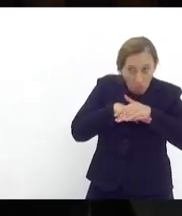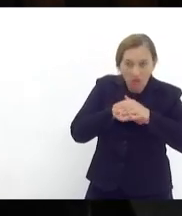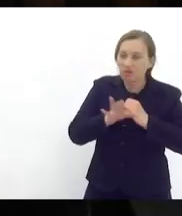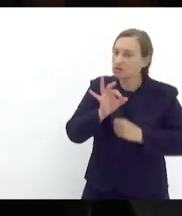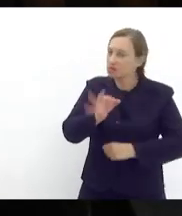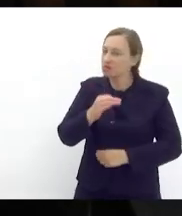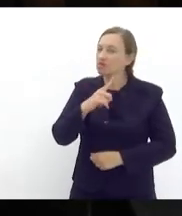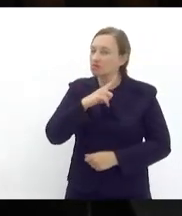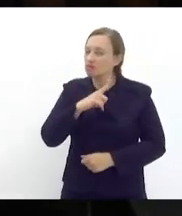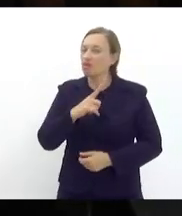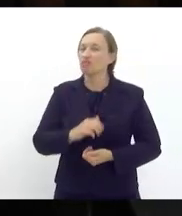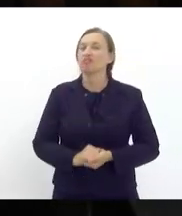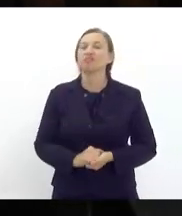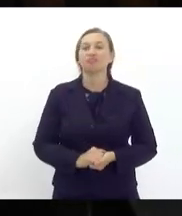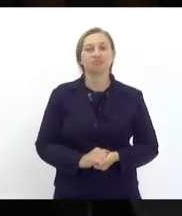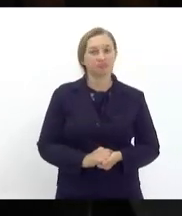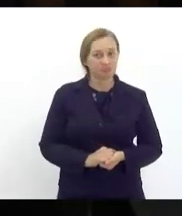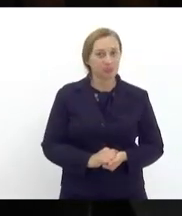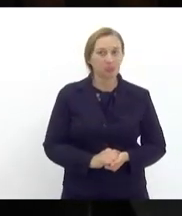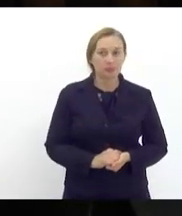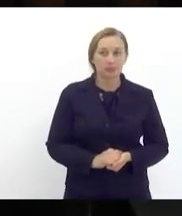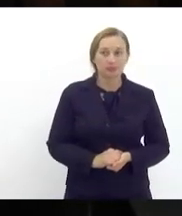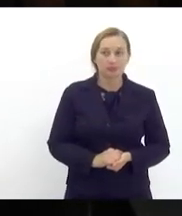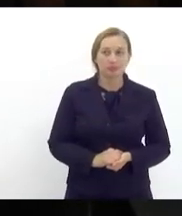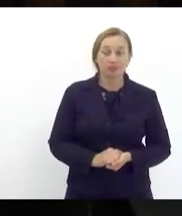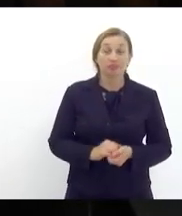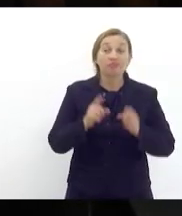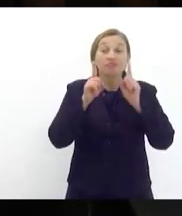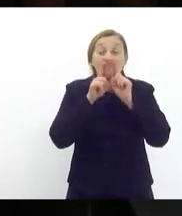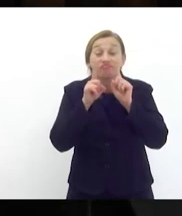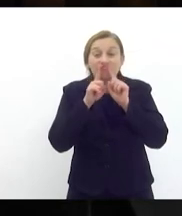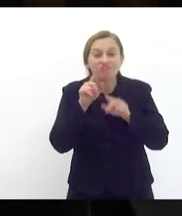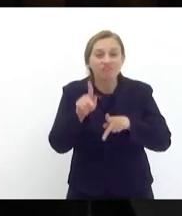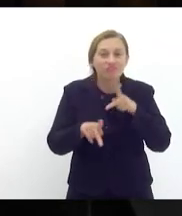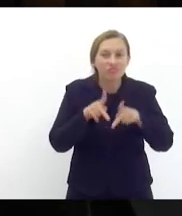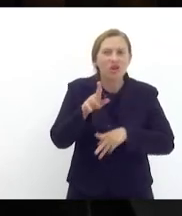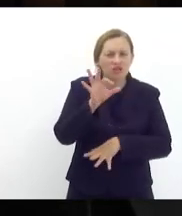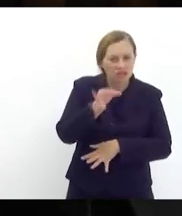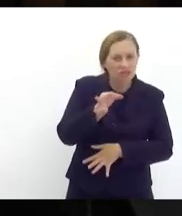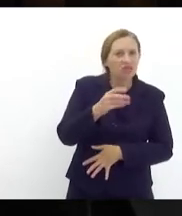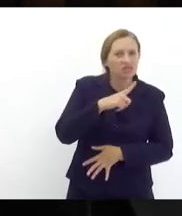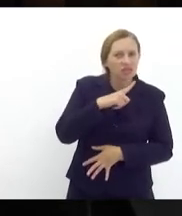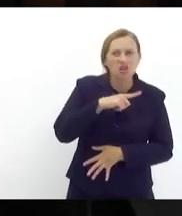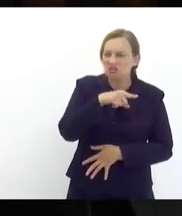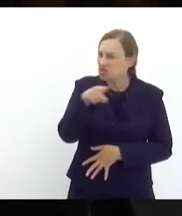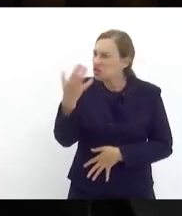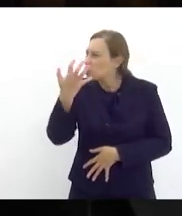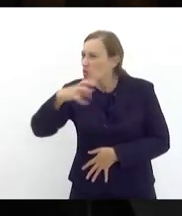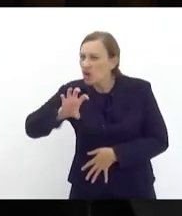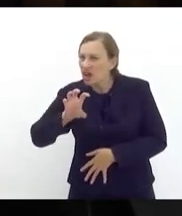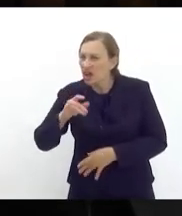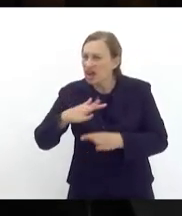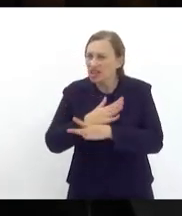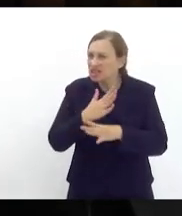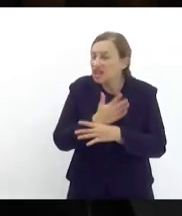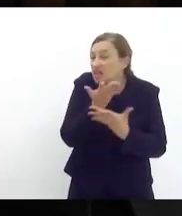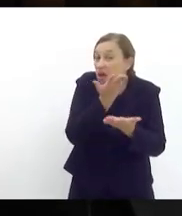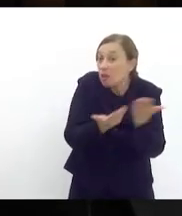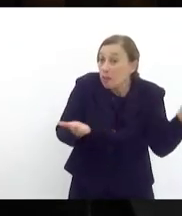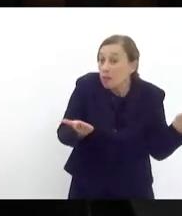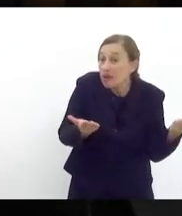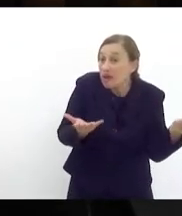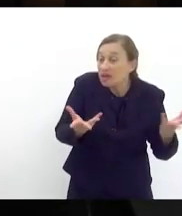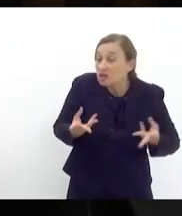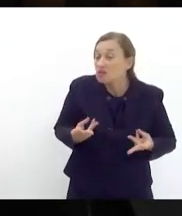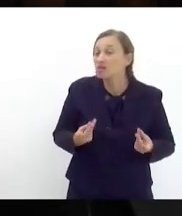certeza população maricáense eu tenho certeza que vocês não querem que a cidade perca a sua